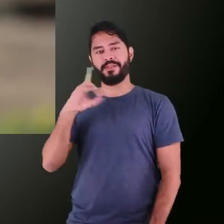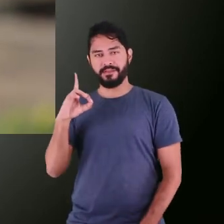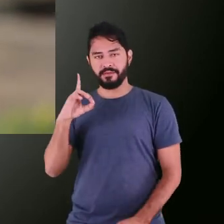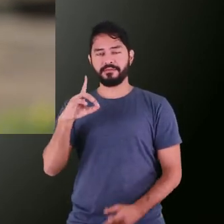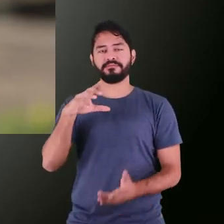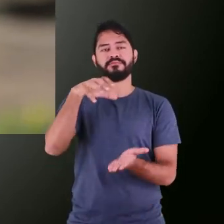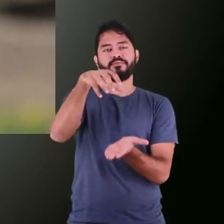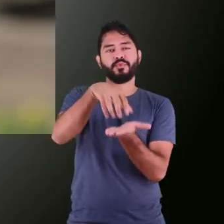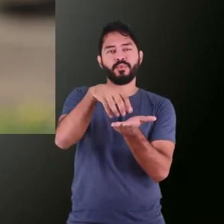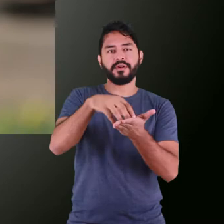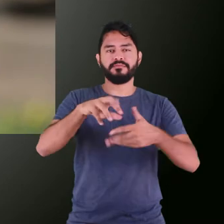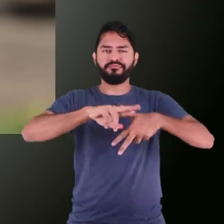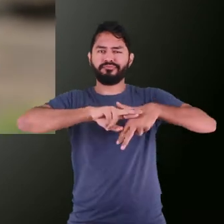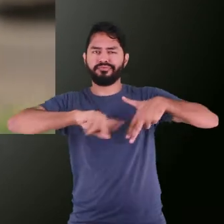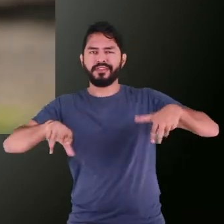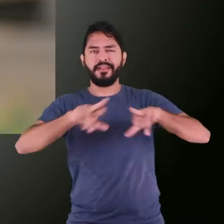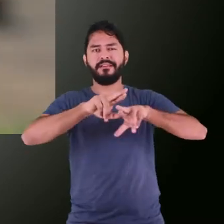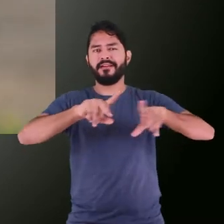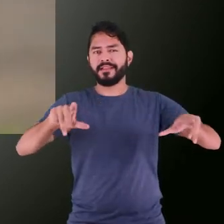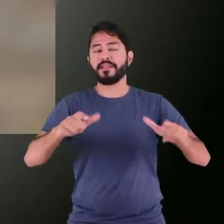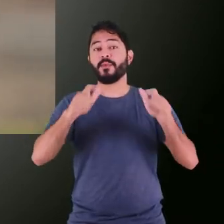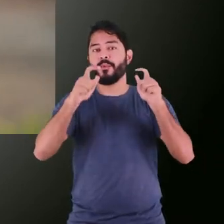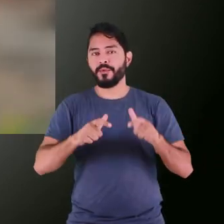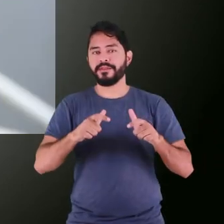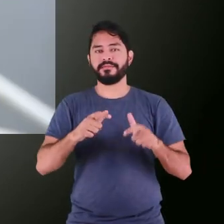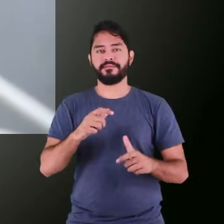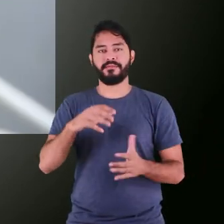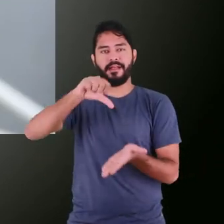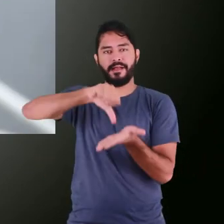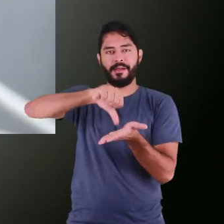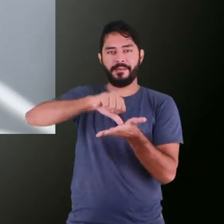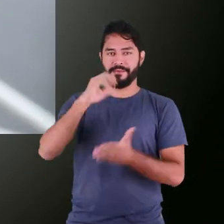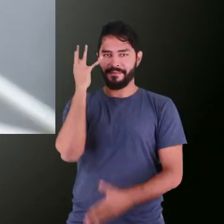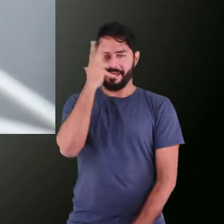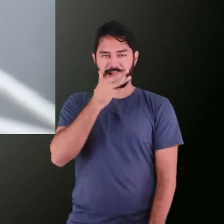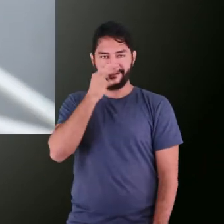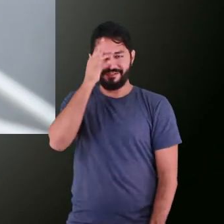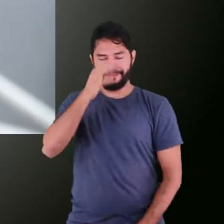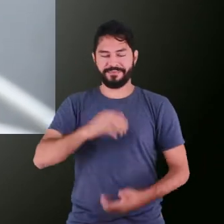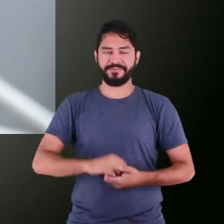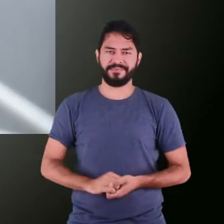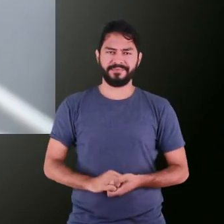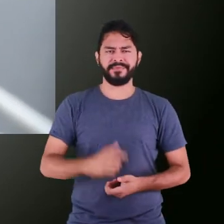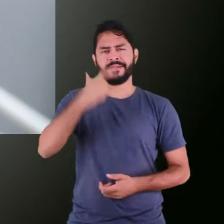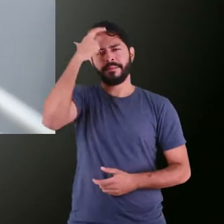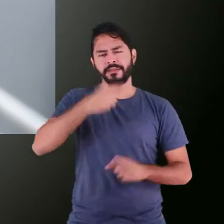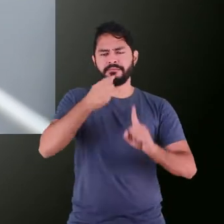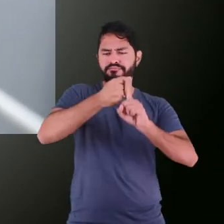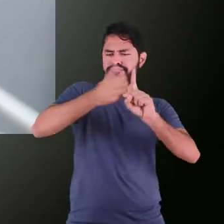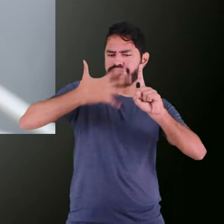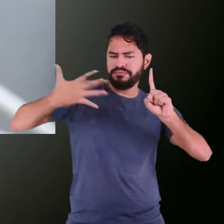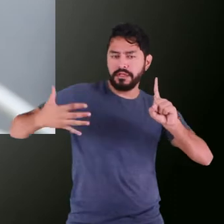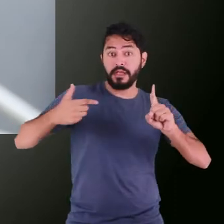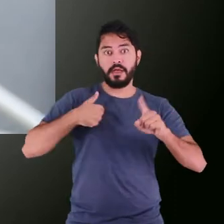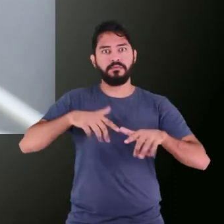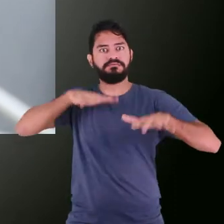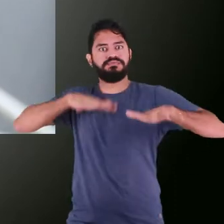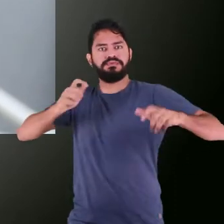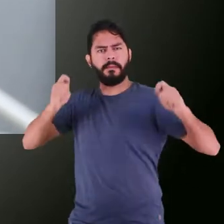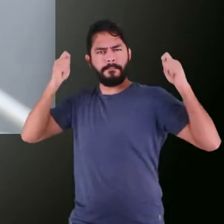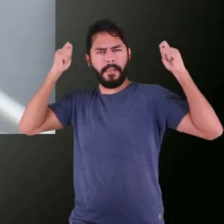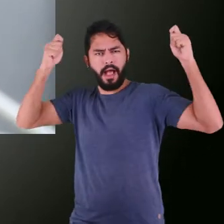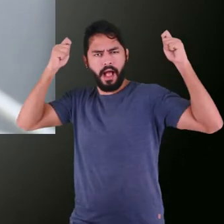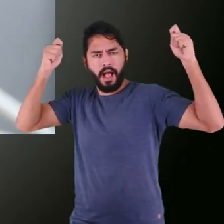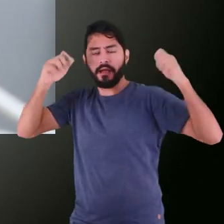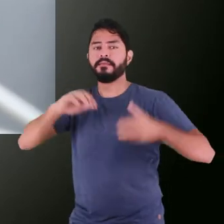Gênero e Diversidade aqui do campus Belo Jardim. Eu sou pessoa LGBT, sou militante. Eu acredito que